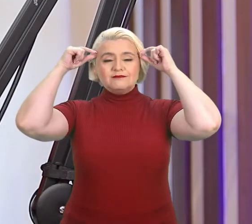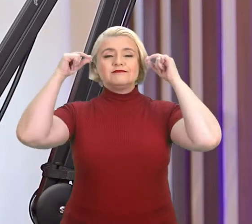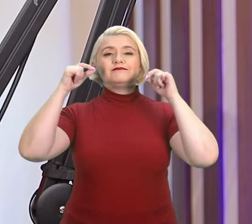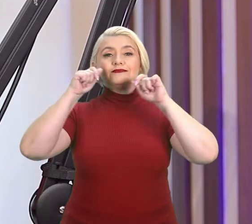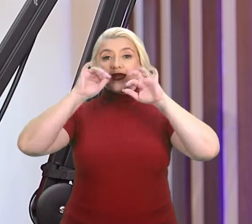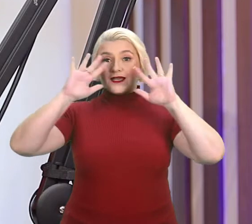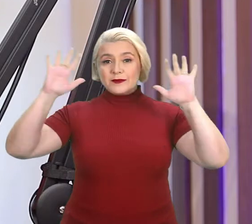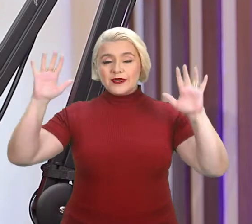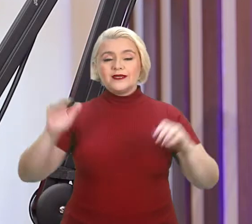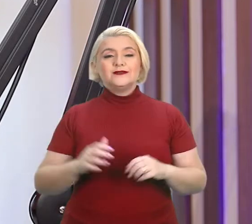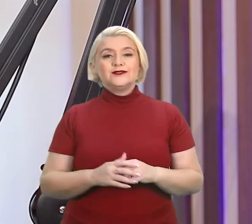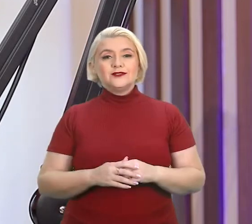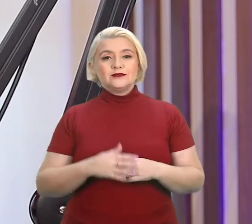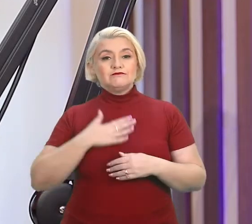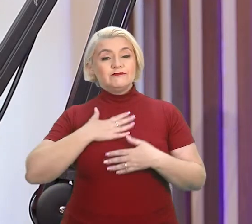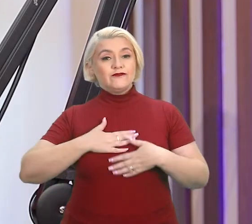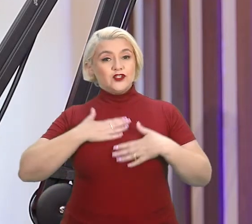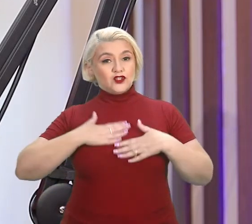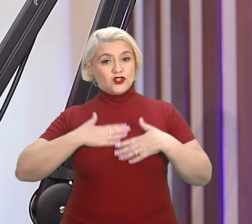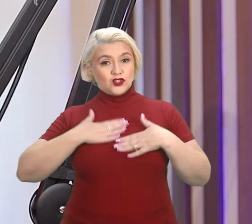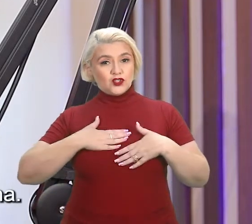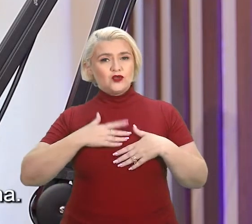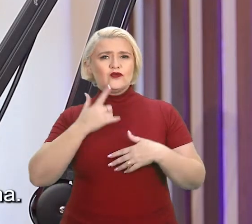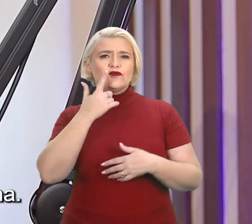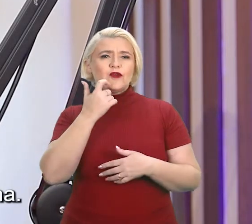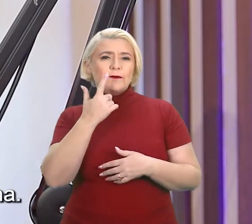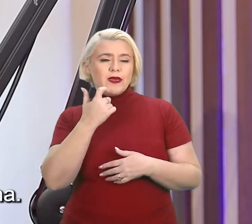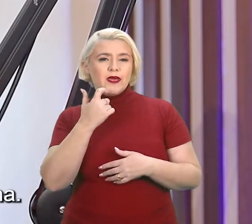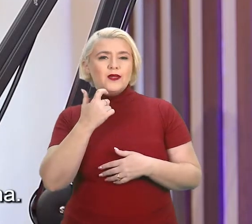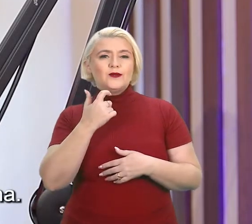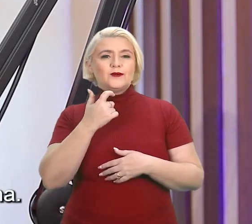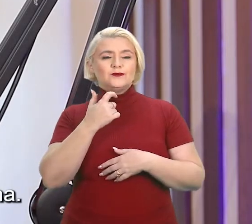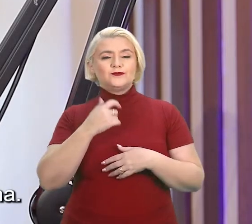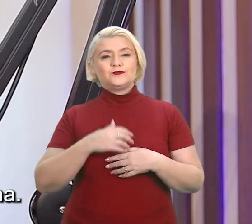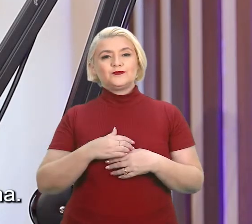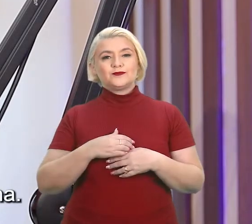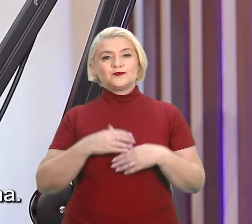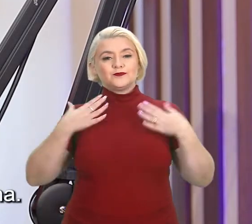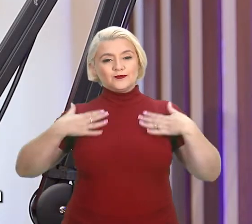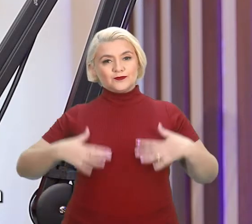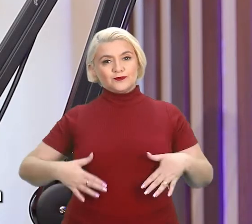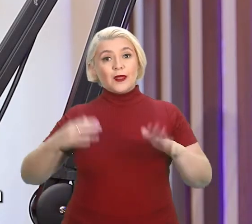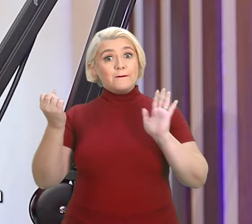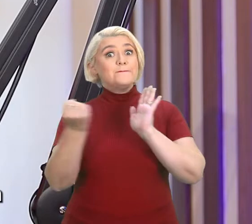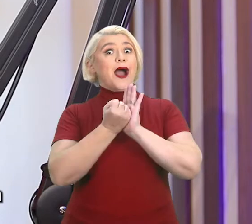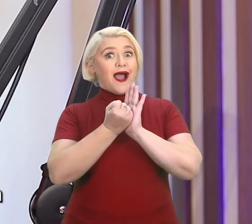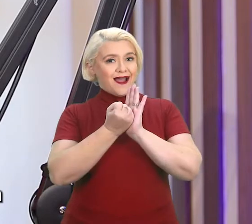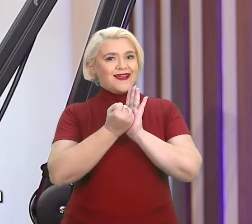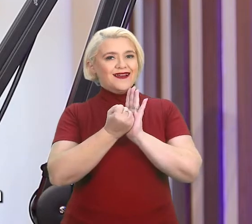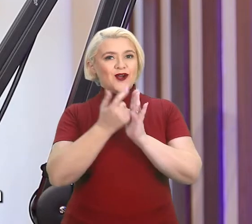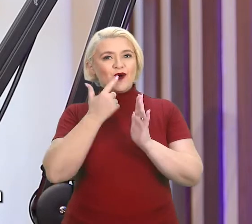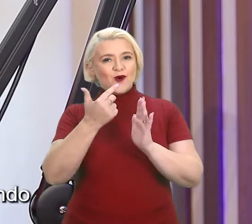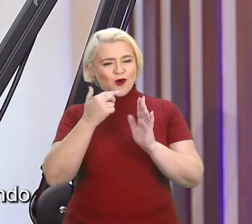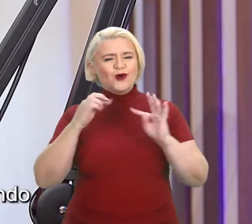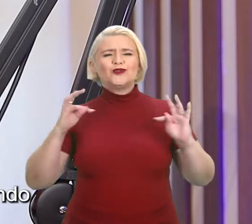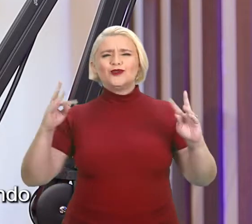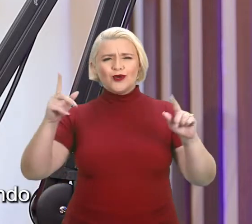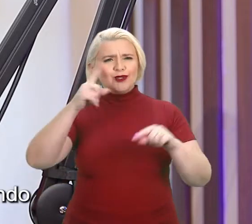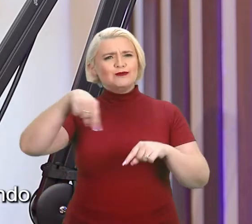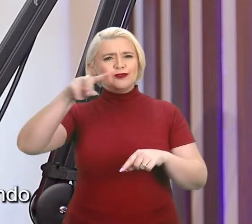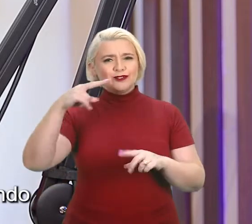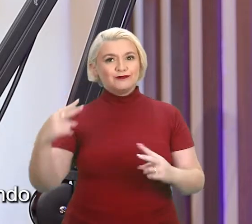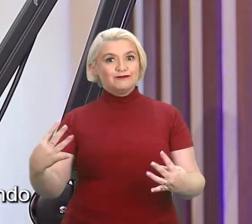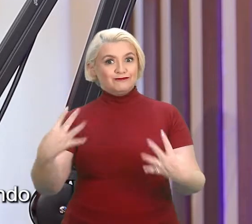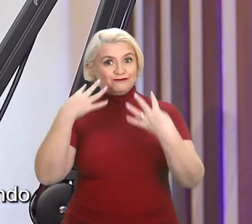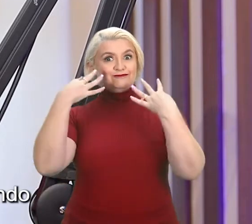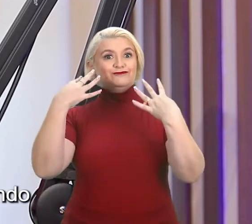Estou vestindo um vestido vermelho, que é a minha marca maior, a cor vermelha. Todo mundo me identificou agora com essa cor, que eu